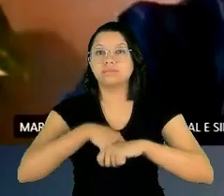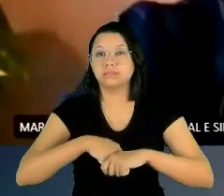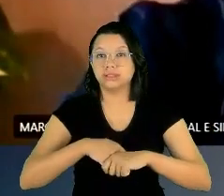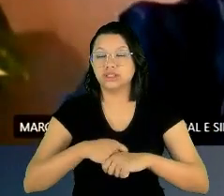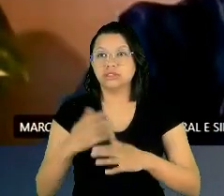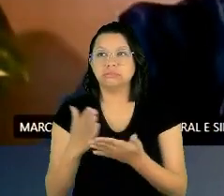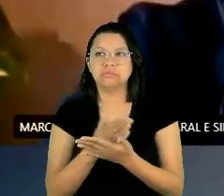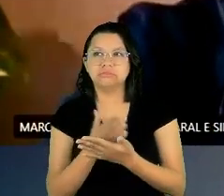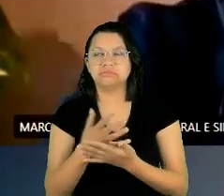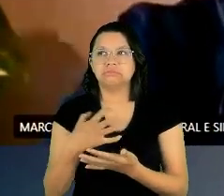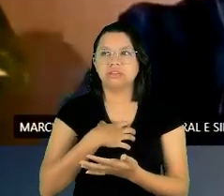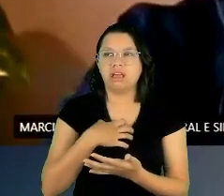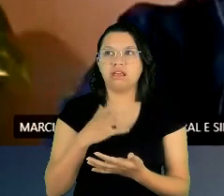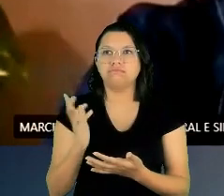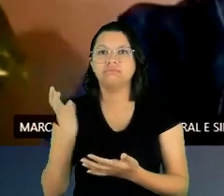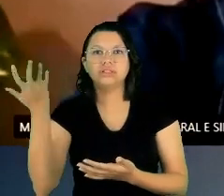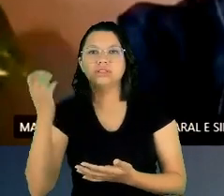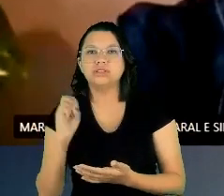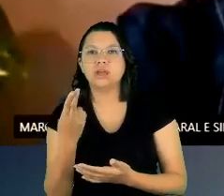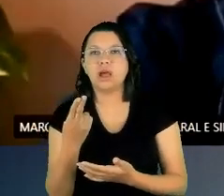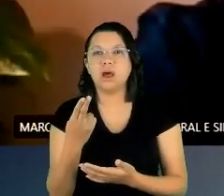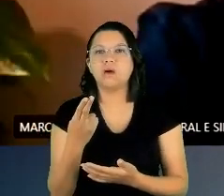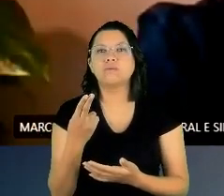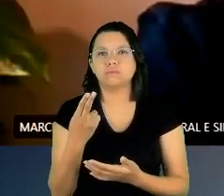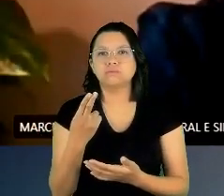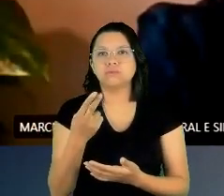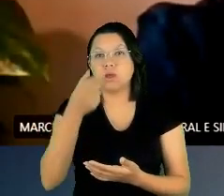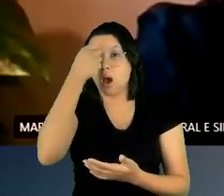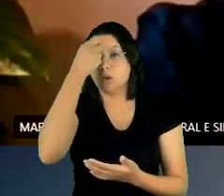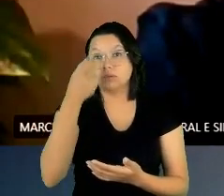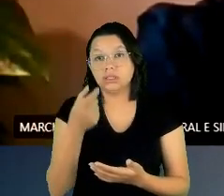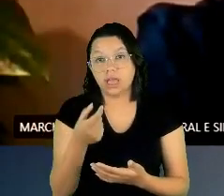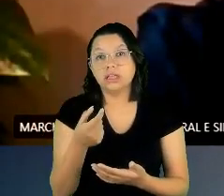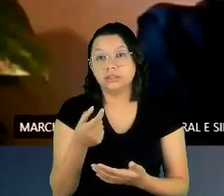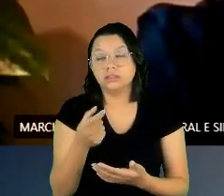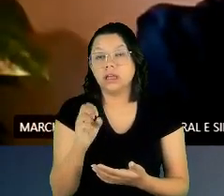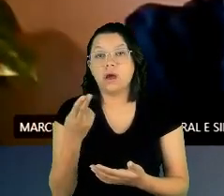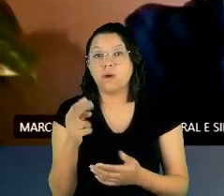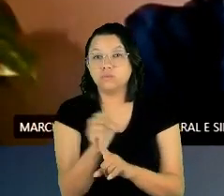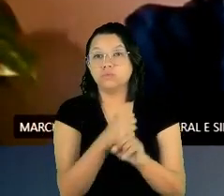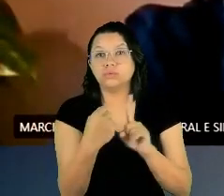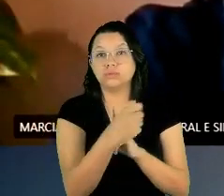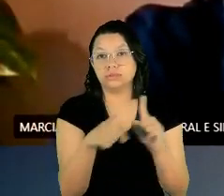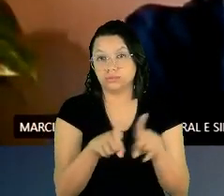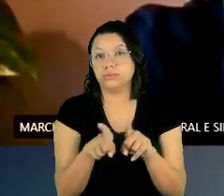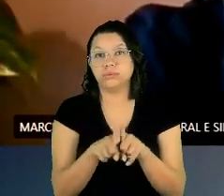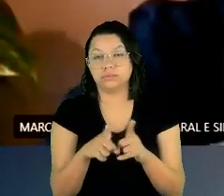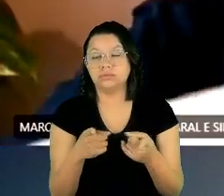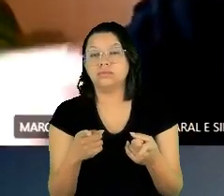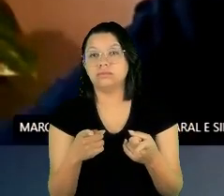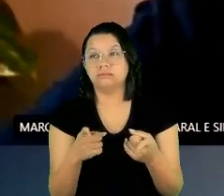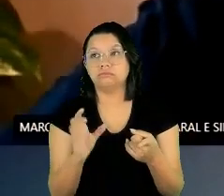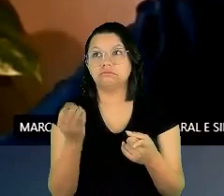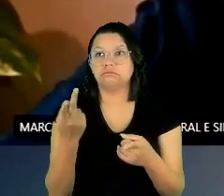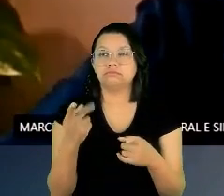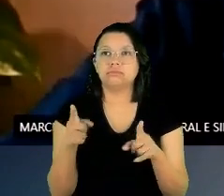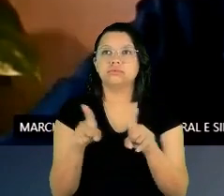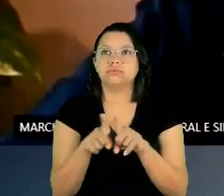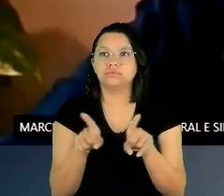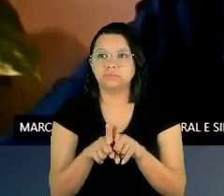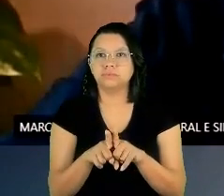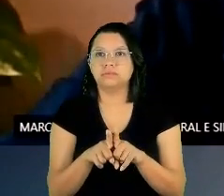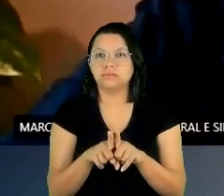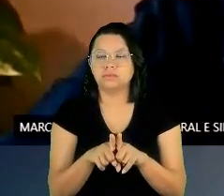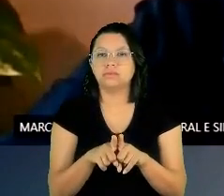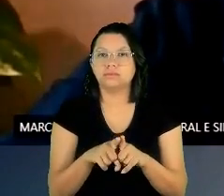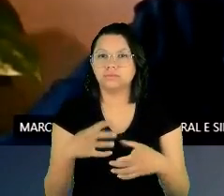perderam a capacidade de alguma forma de decidir, ou racionalmente, ou socialmente,